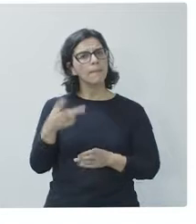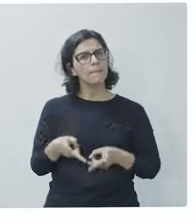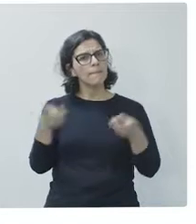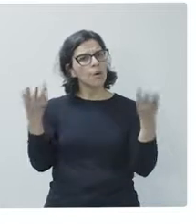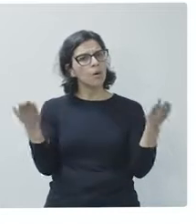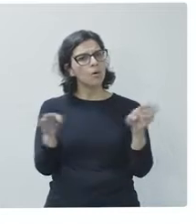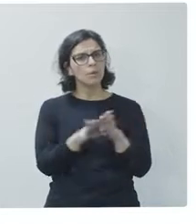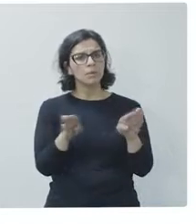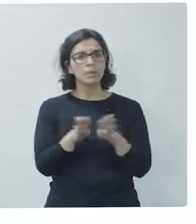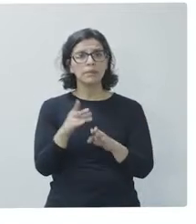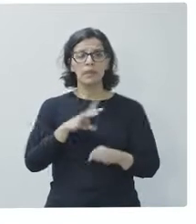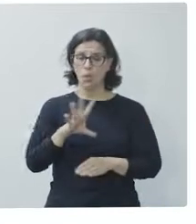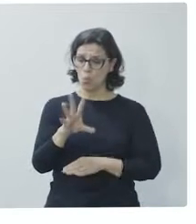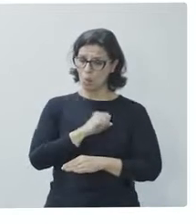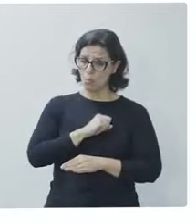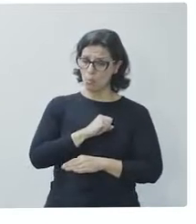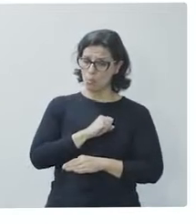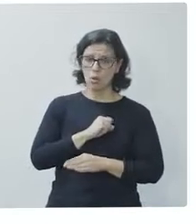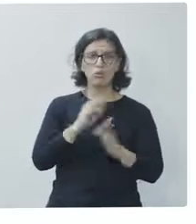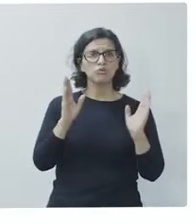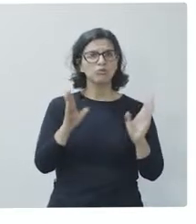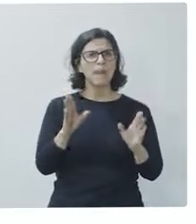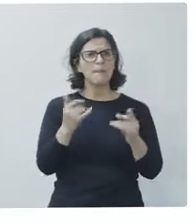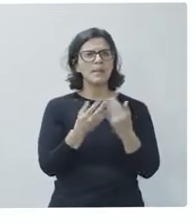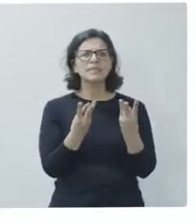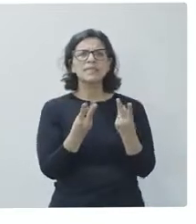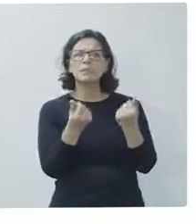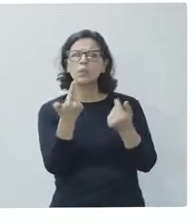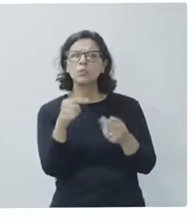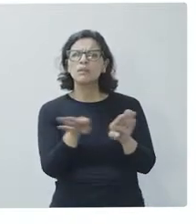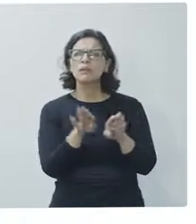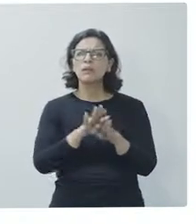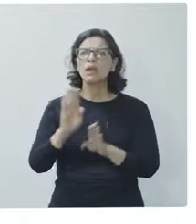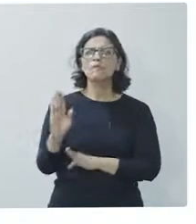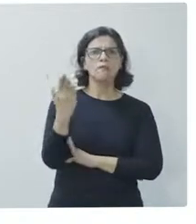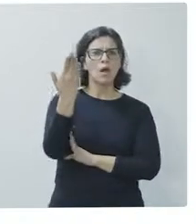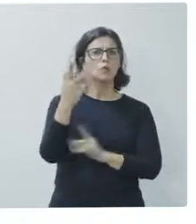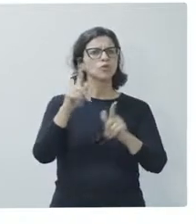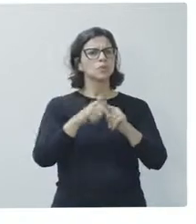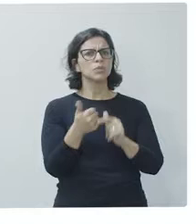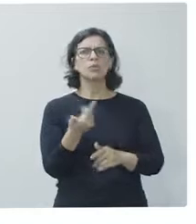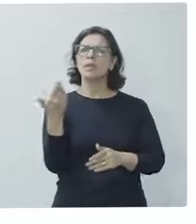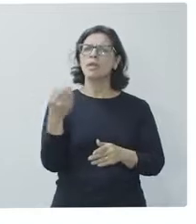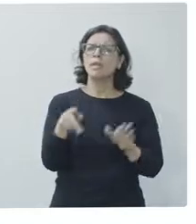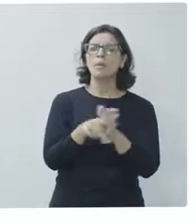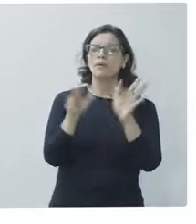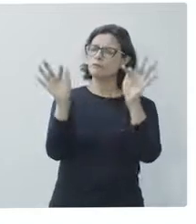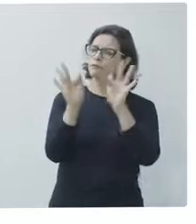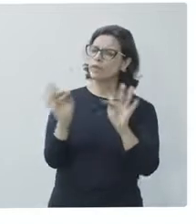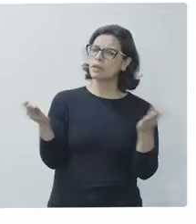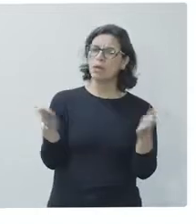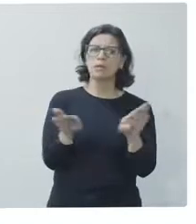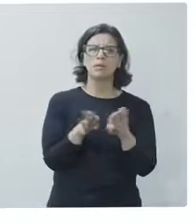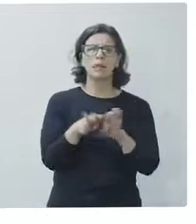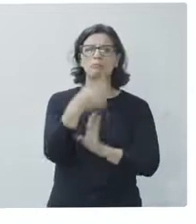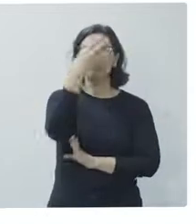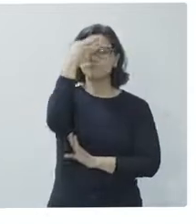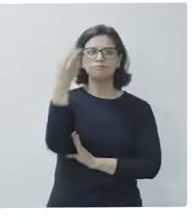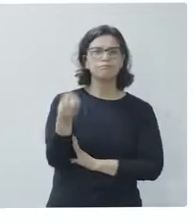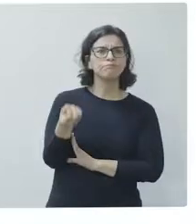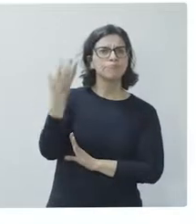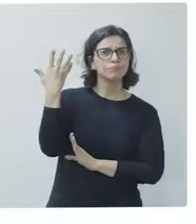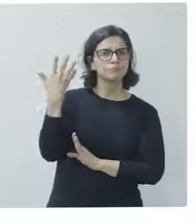agora que o antigo amado fora insensível e infiel e que era uma grande felicidade ter se